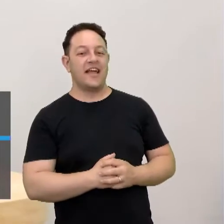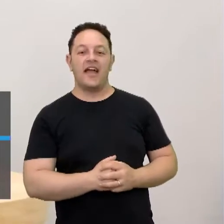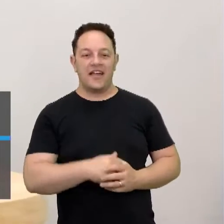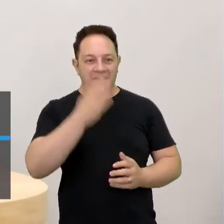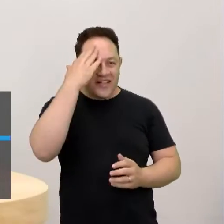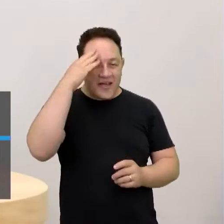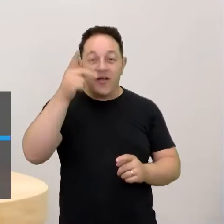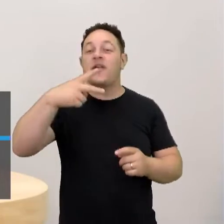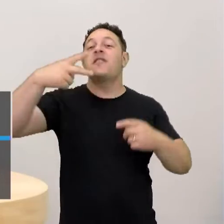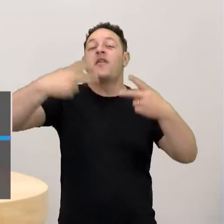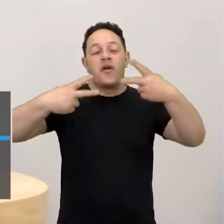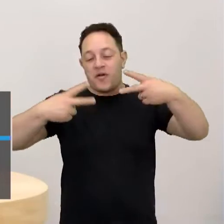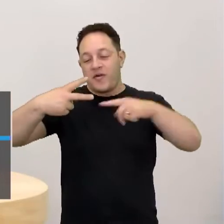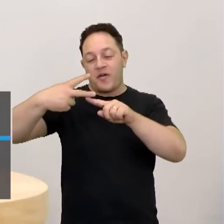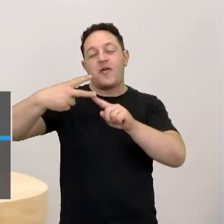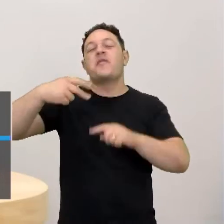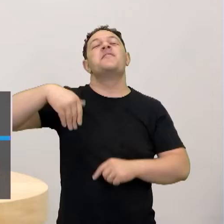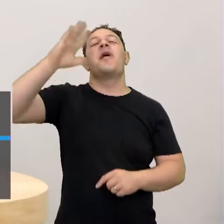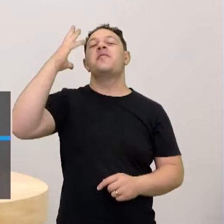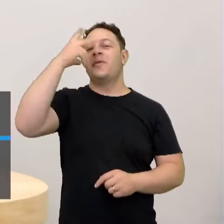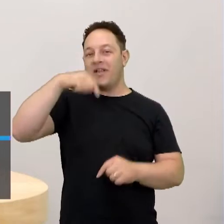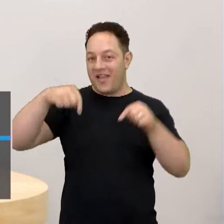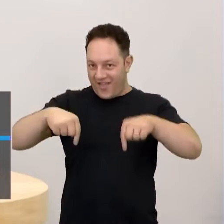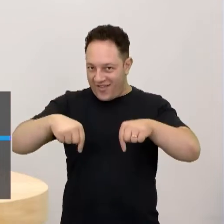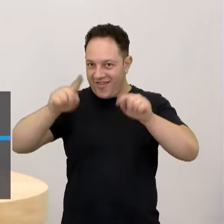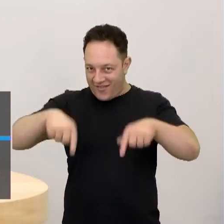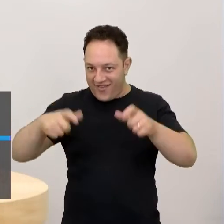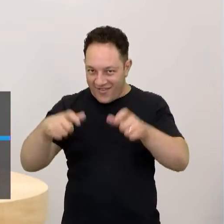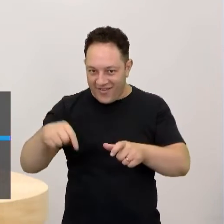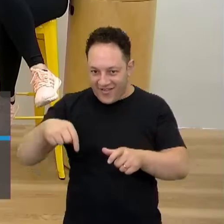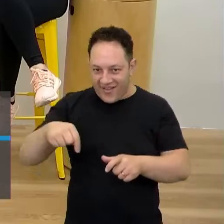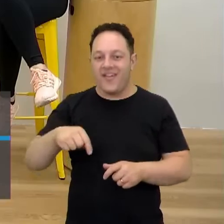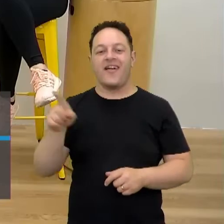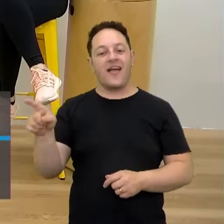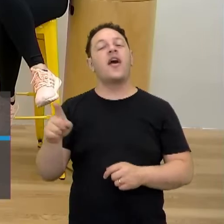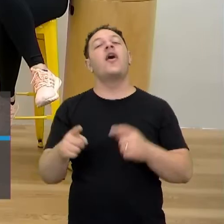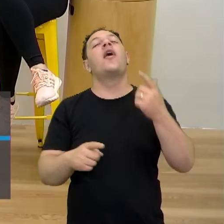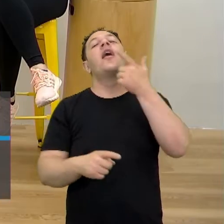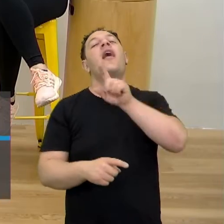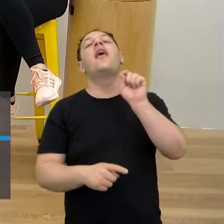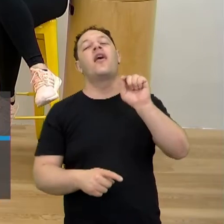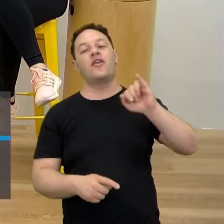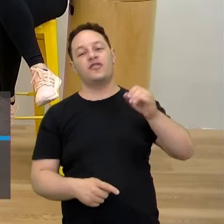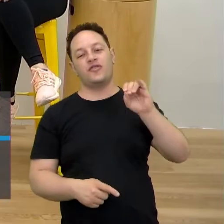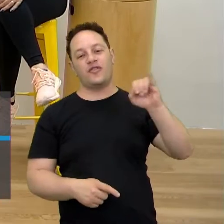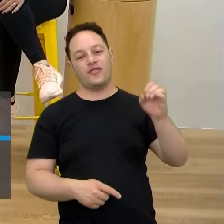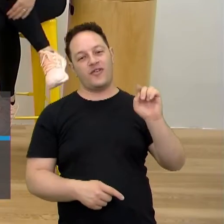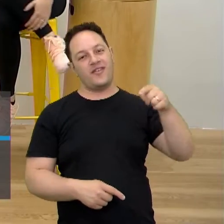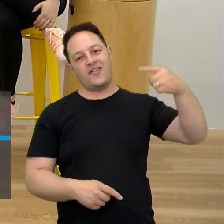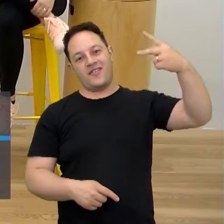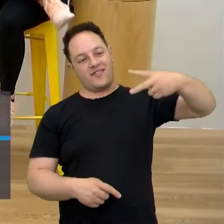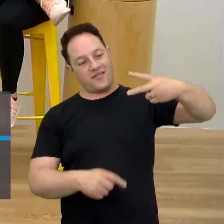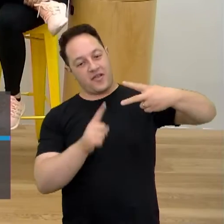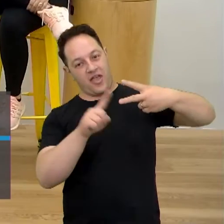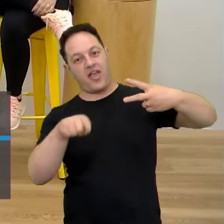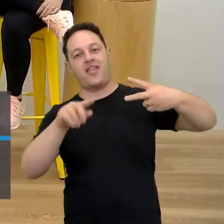mais bonito daqui, né, do estúdio, né? Ele é? Ele só perde pro Jojo. Ah, ó,